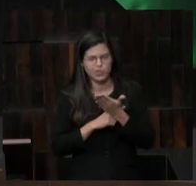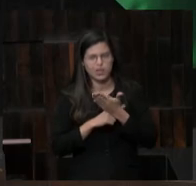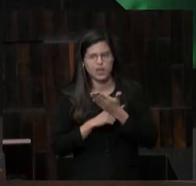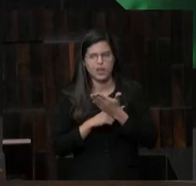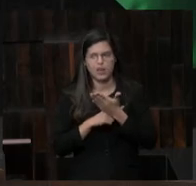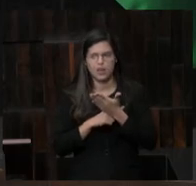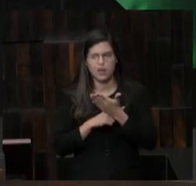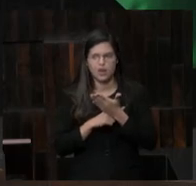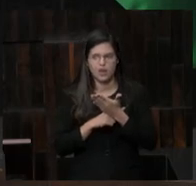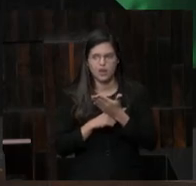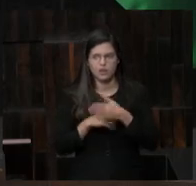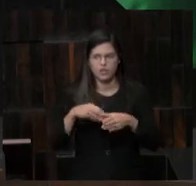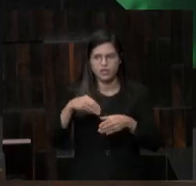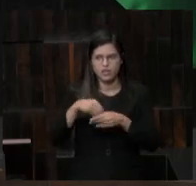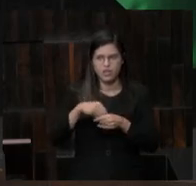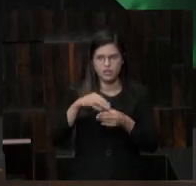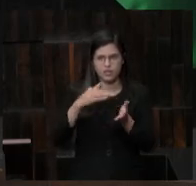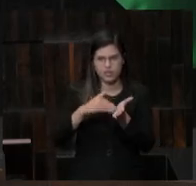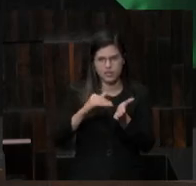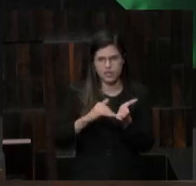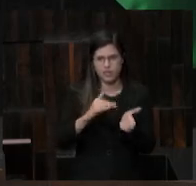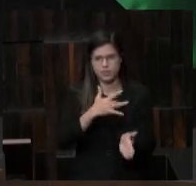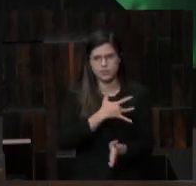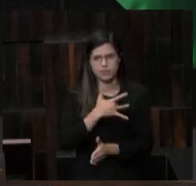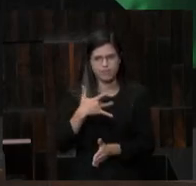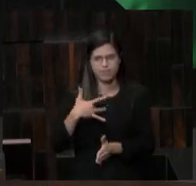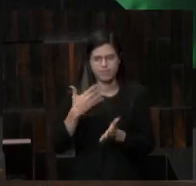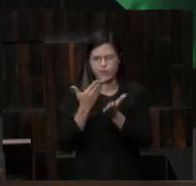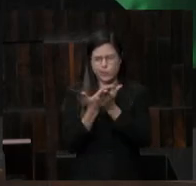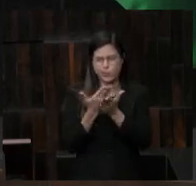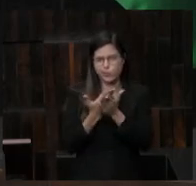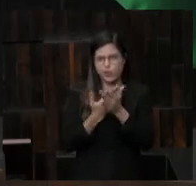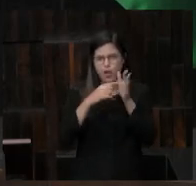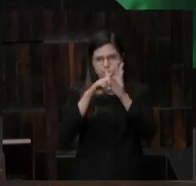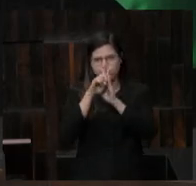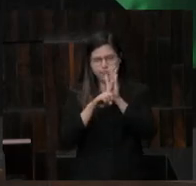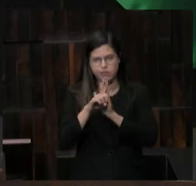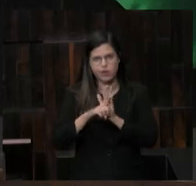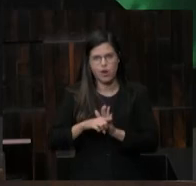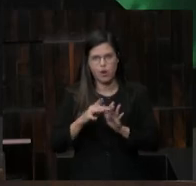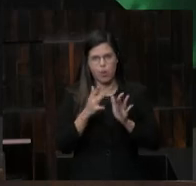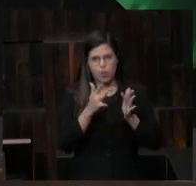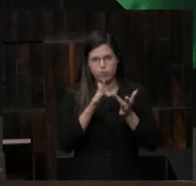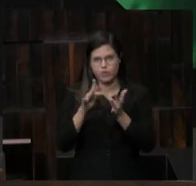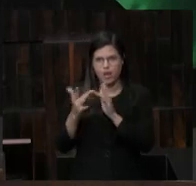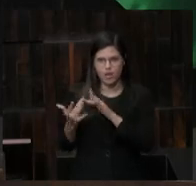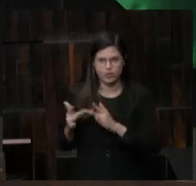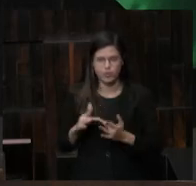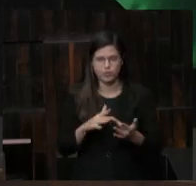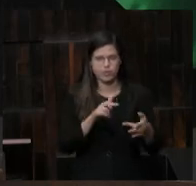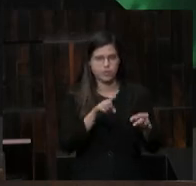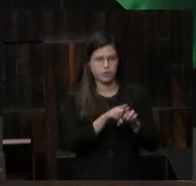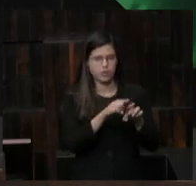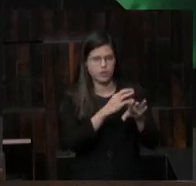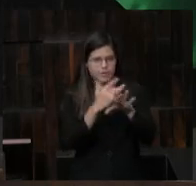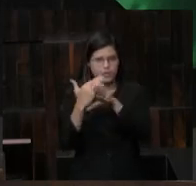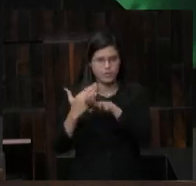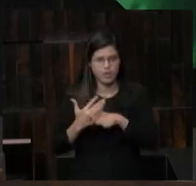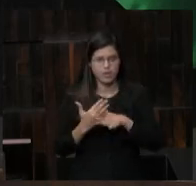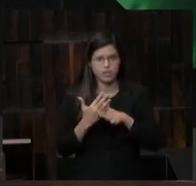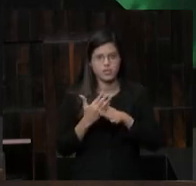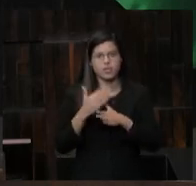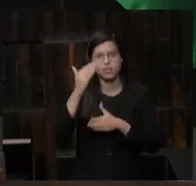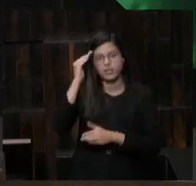tempo dentro da Secretaria de Saúde, estudando, fazendo contato com os municípios para entender qual era o melhor